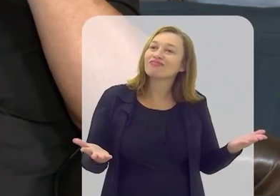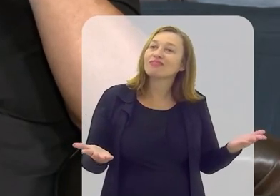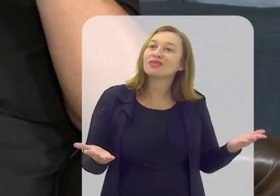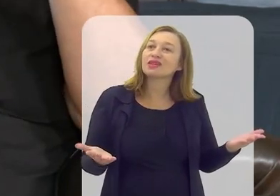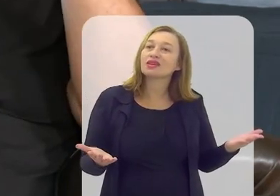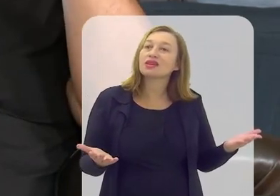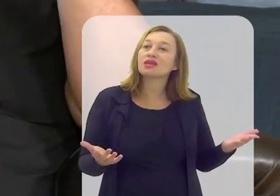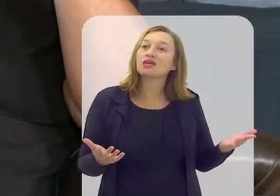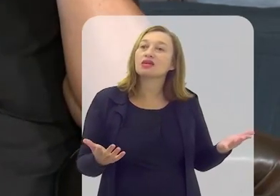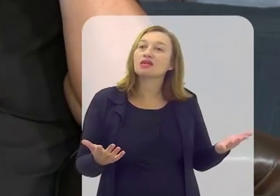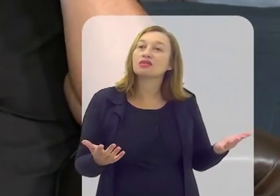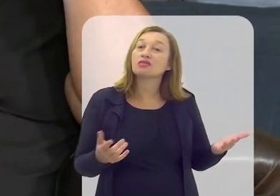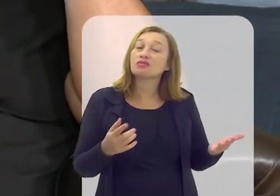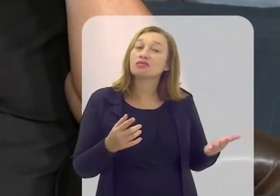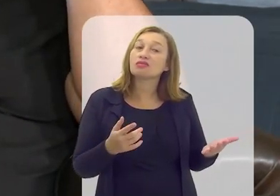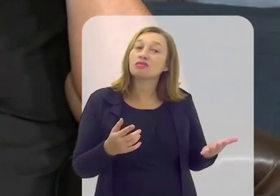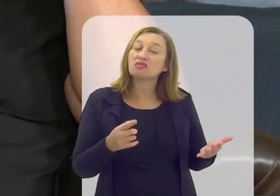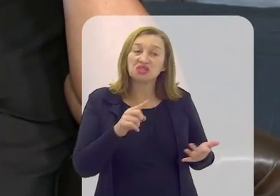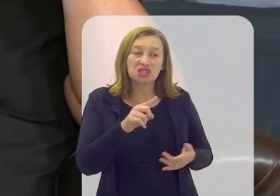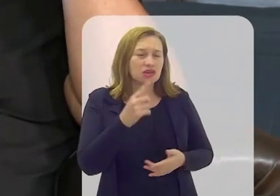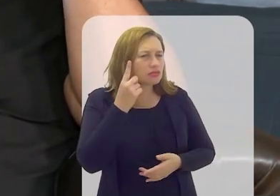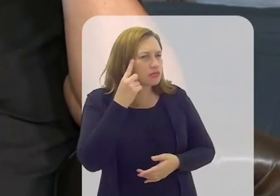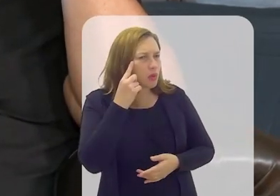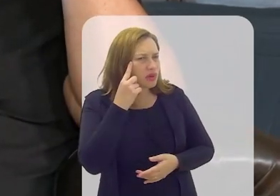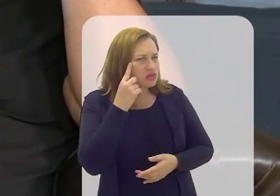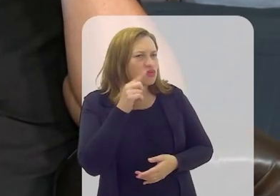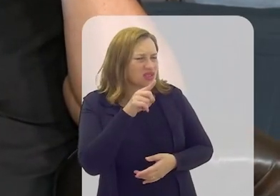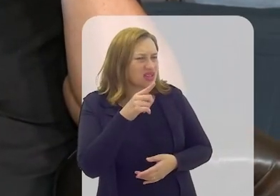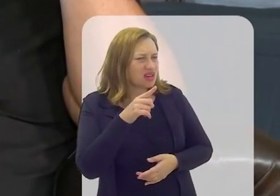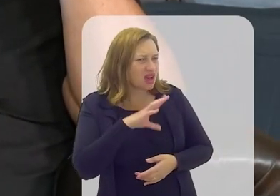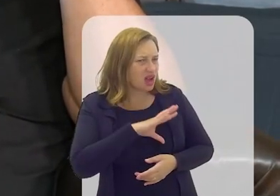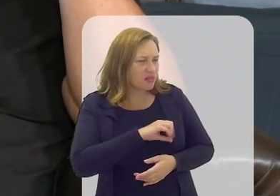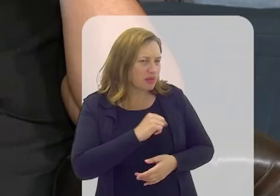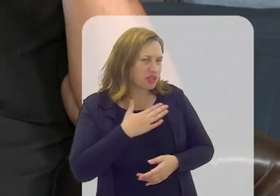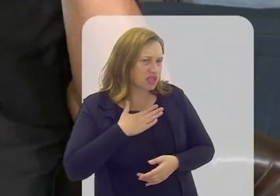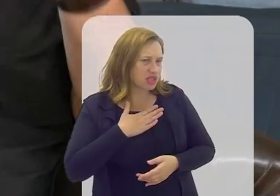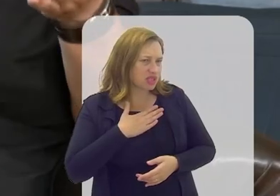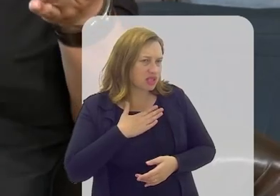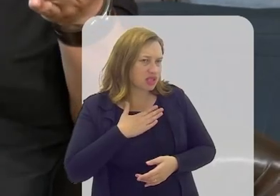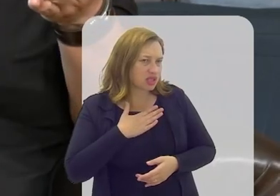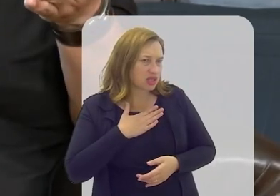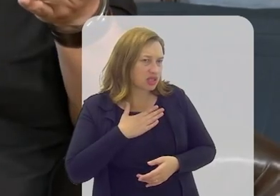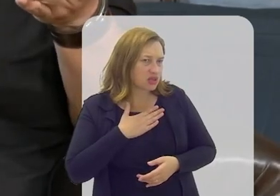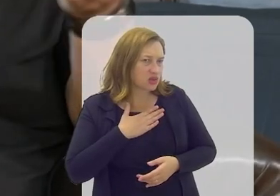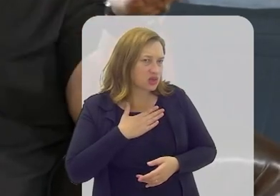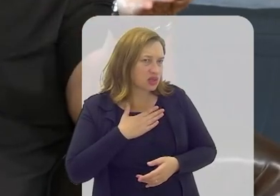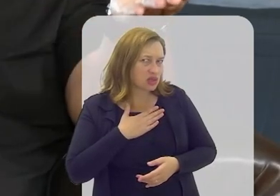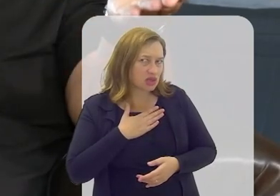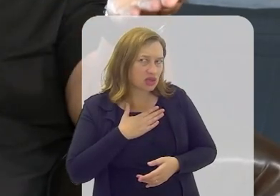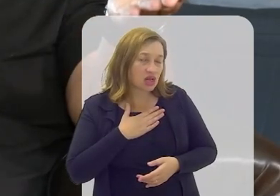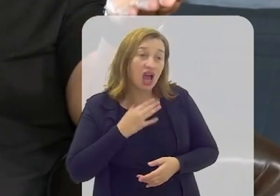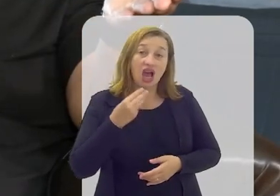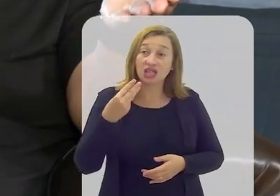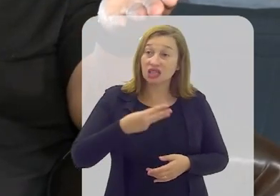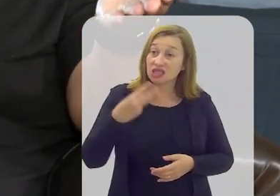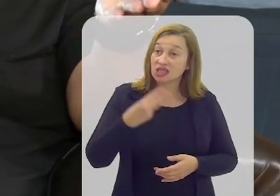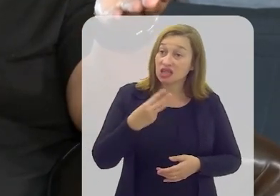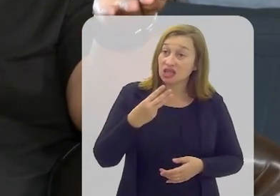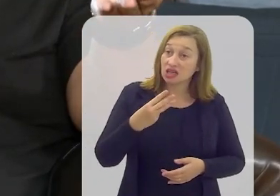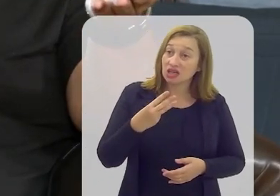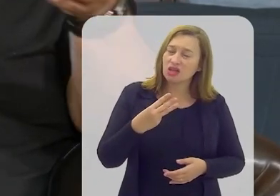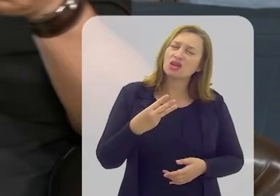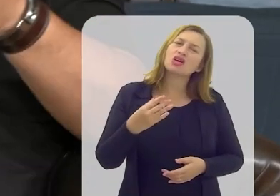seguinte, cara, onde você está com essa cabeça, não é? Tu me amas? Deixa Pedro numa saia